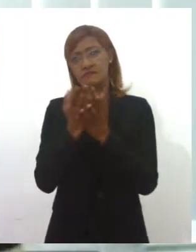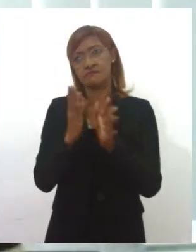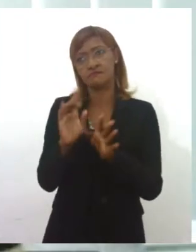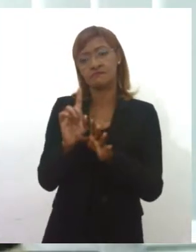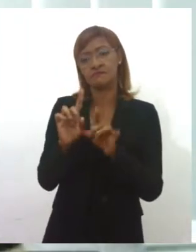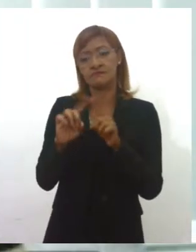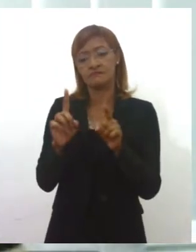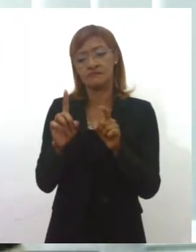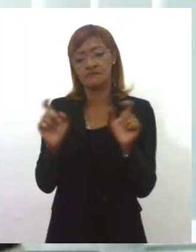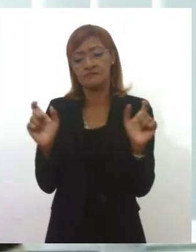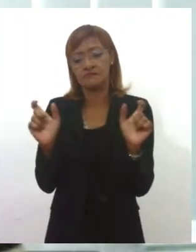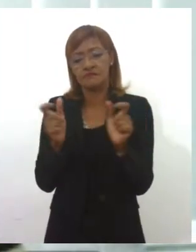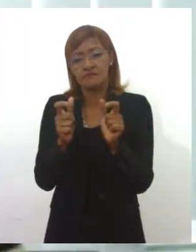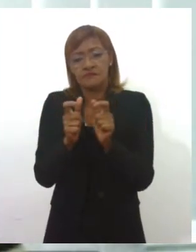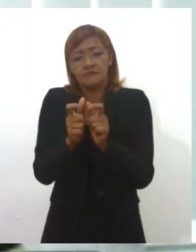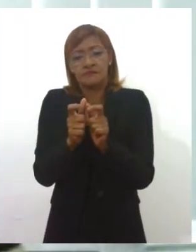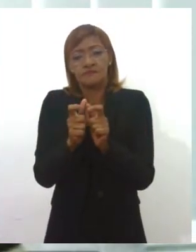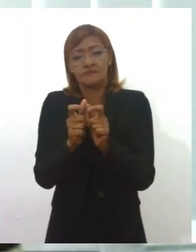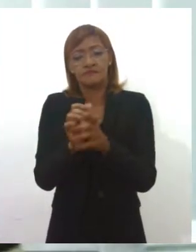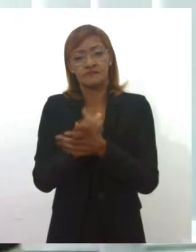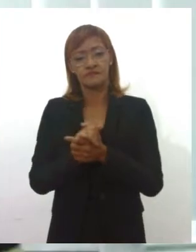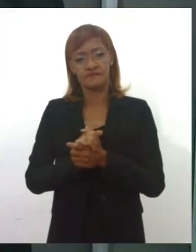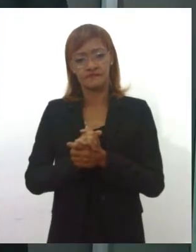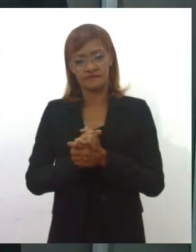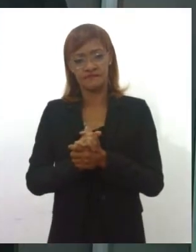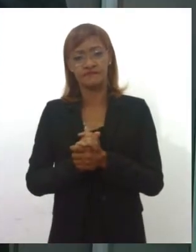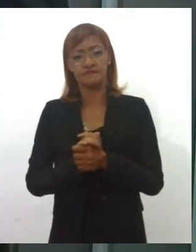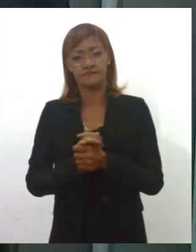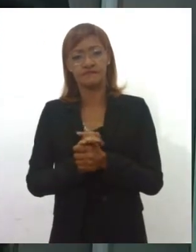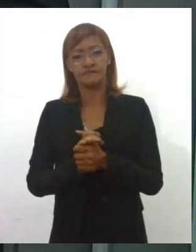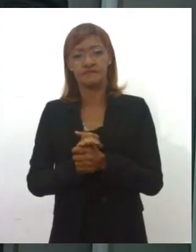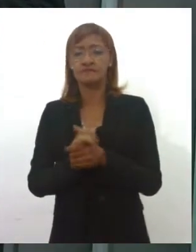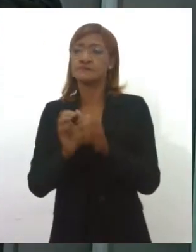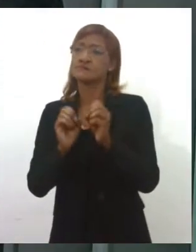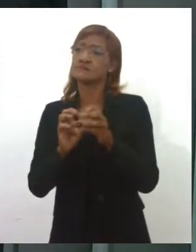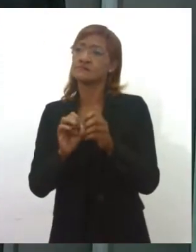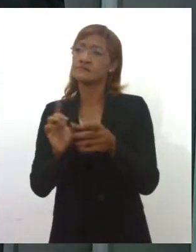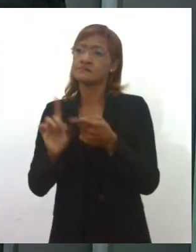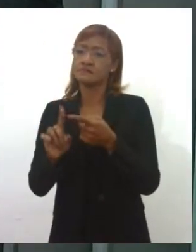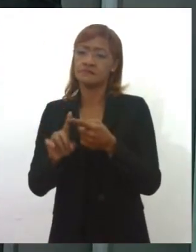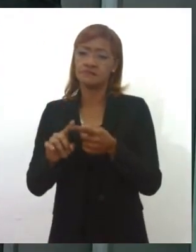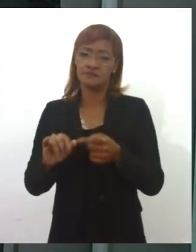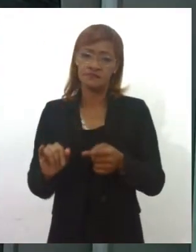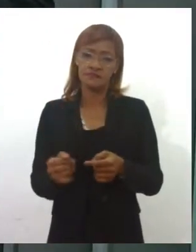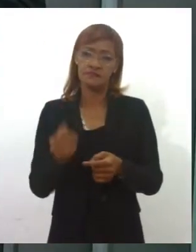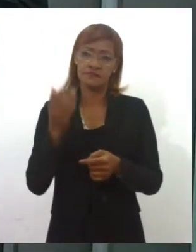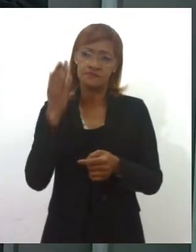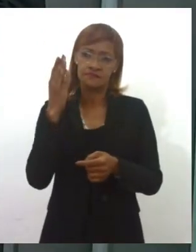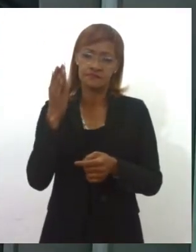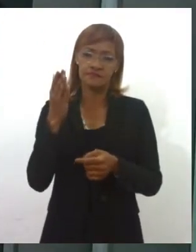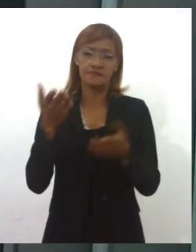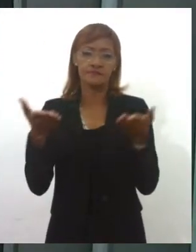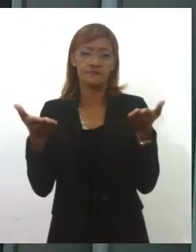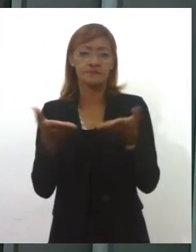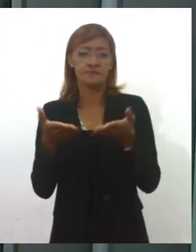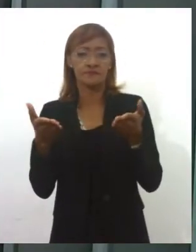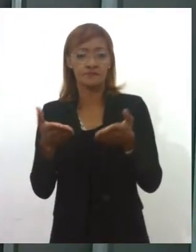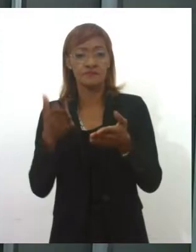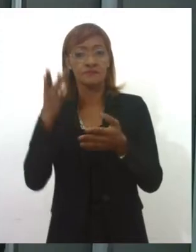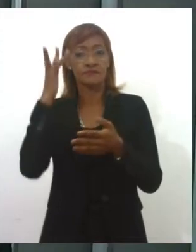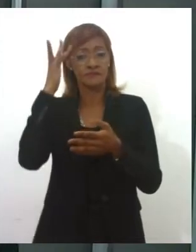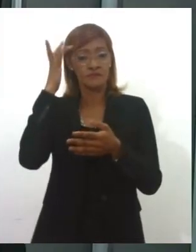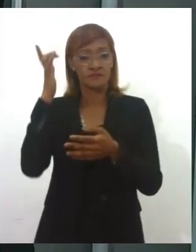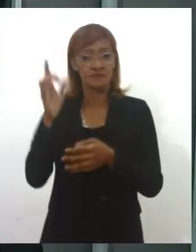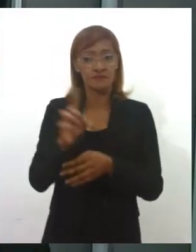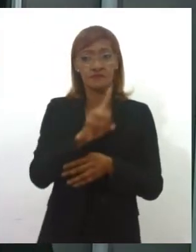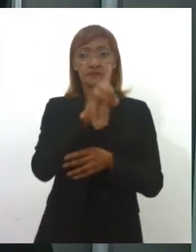mas diminuir muito desse número ok a partir da educação adaptado e aproveitando a sua participação hoje amanhã